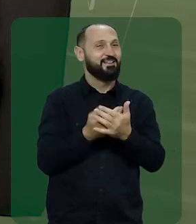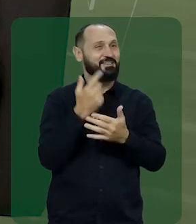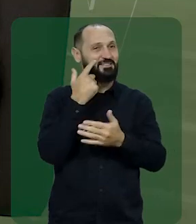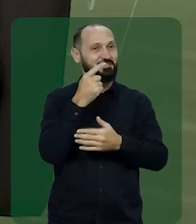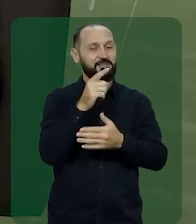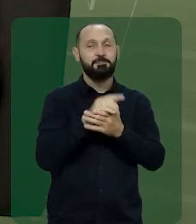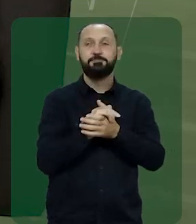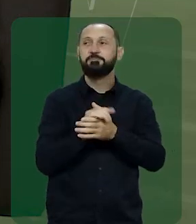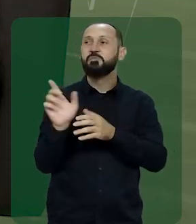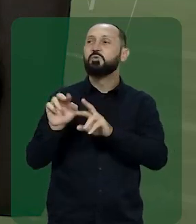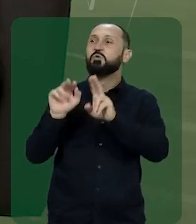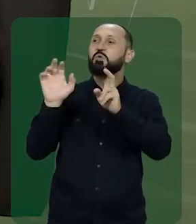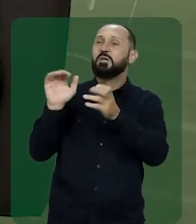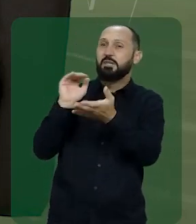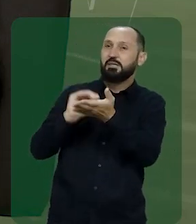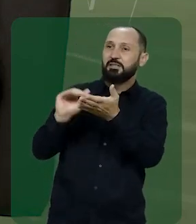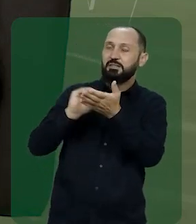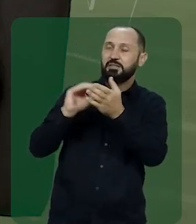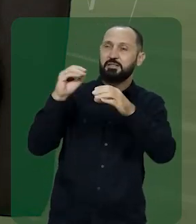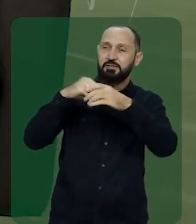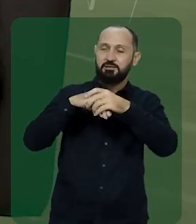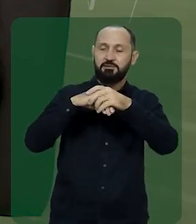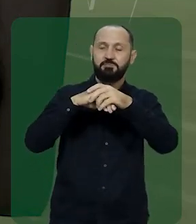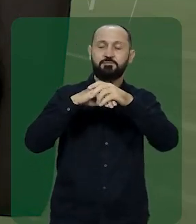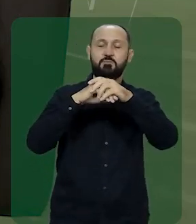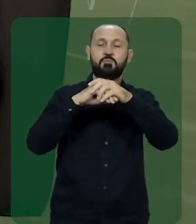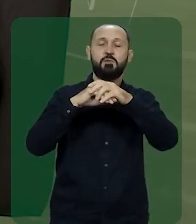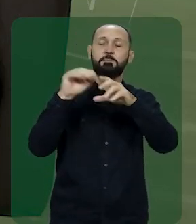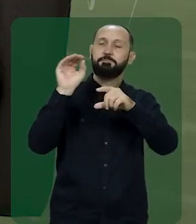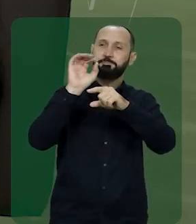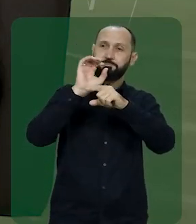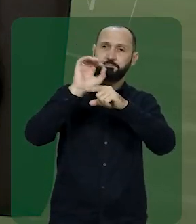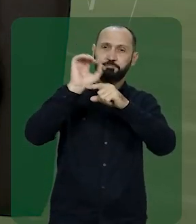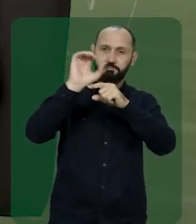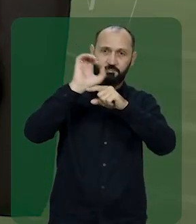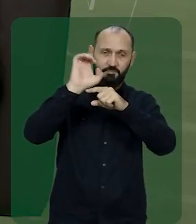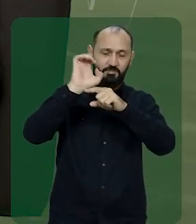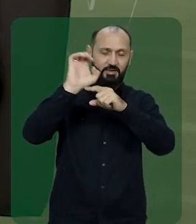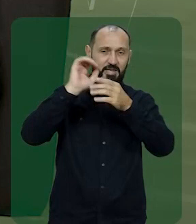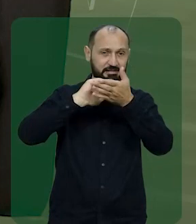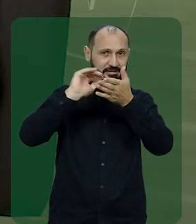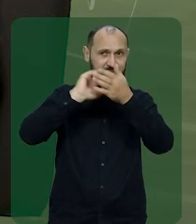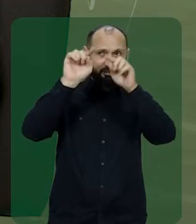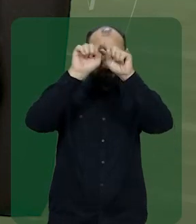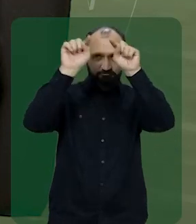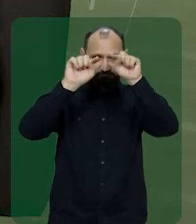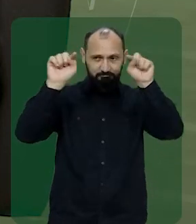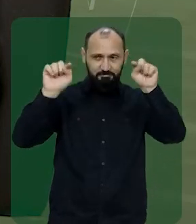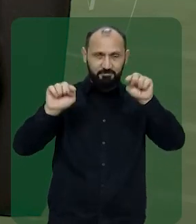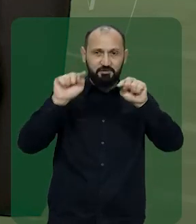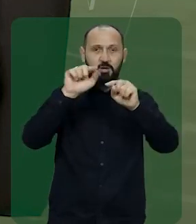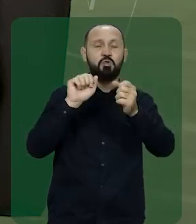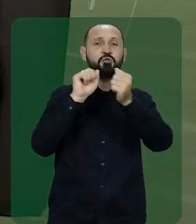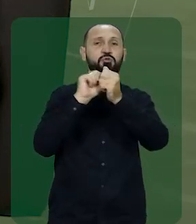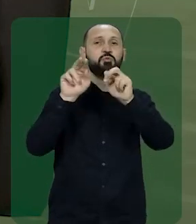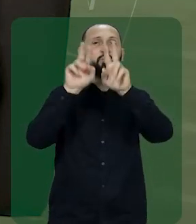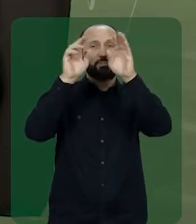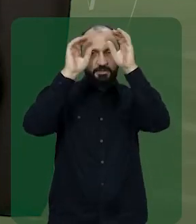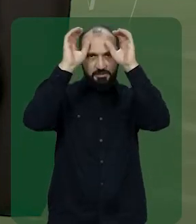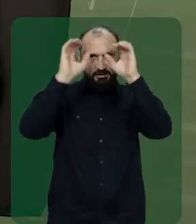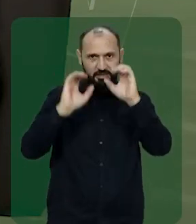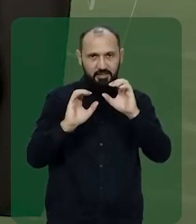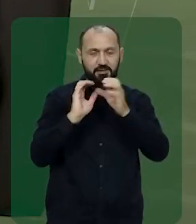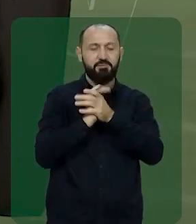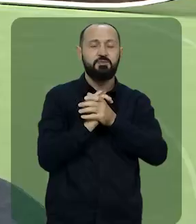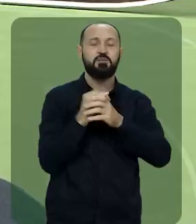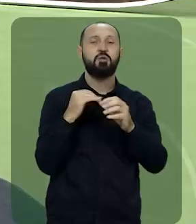sua pasta dentro da estrutura da CETESC, ela que está junto ali com a cidadania,